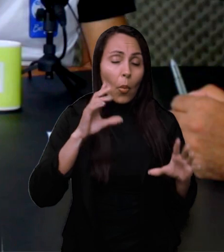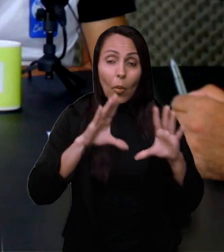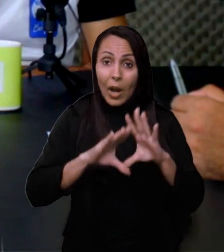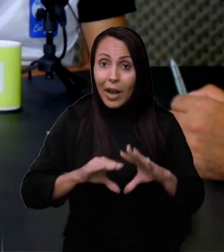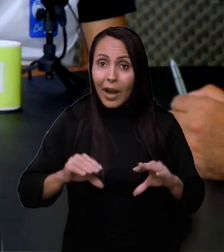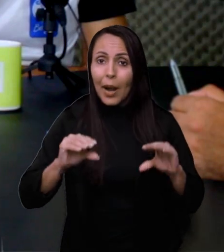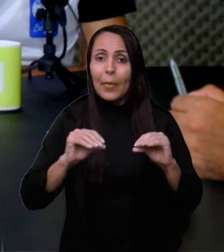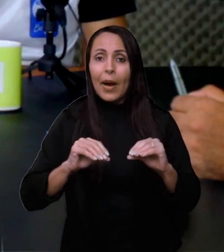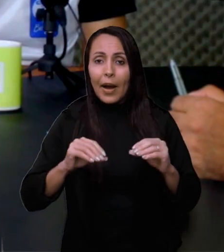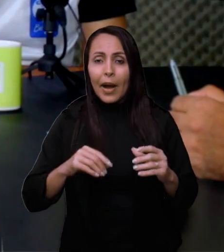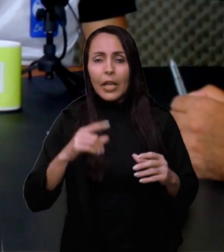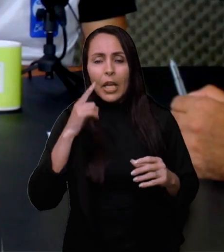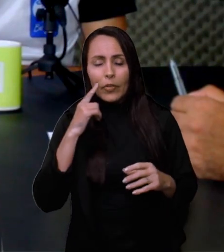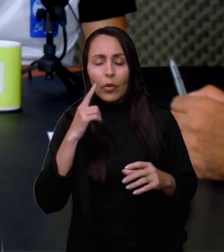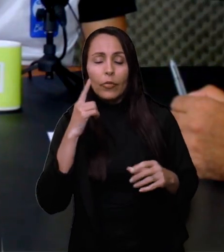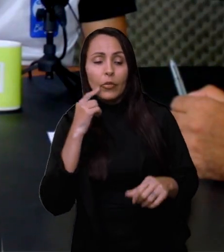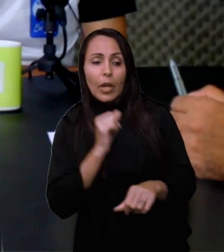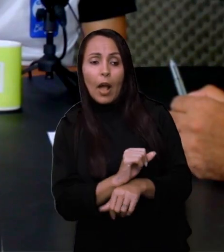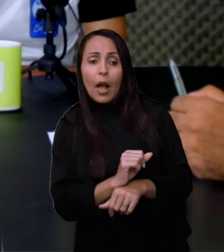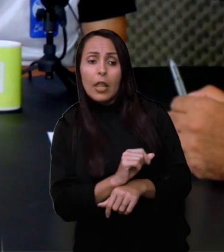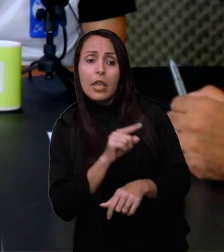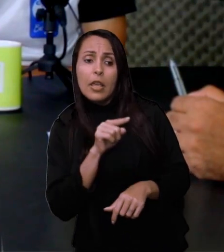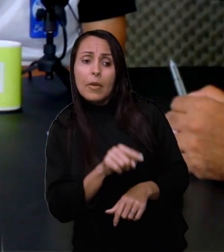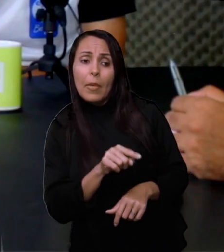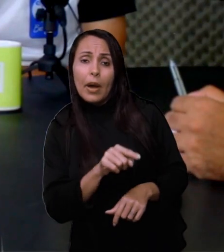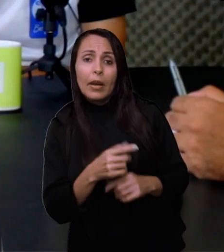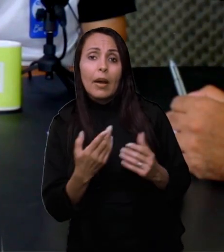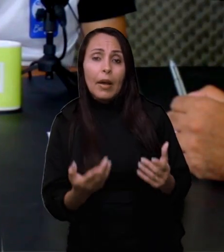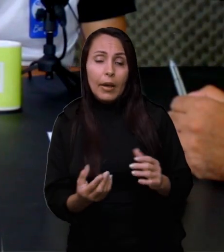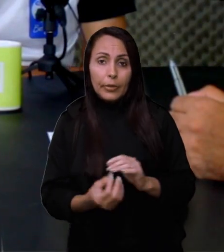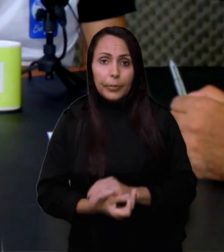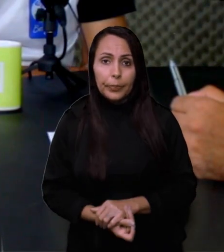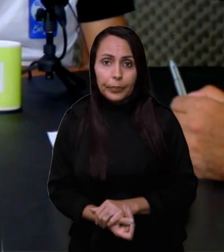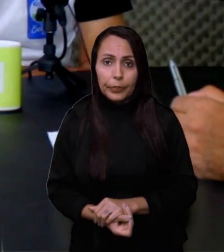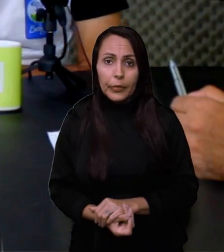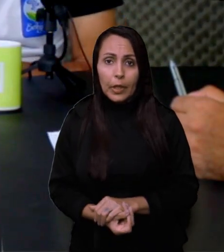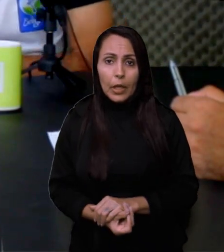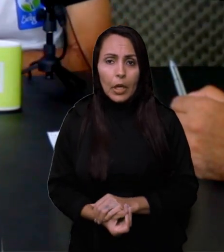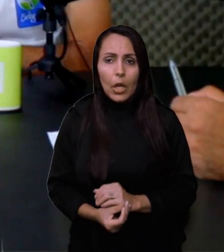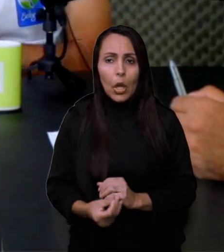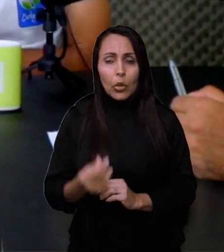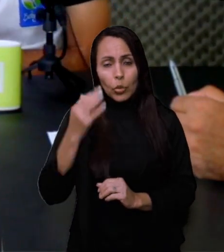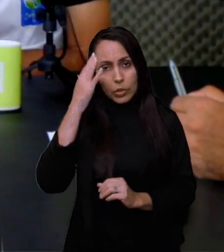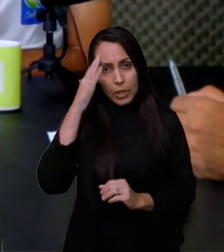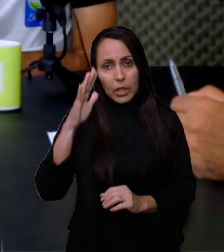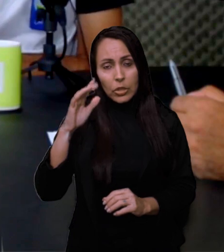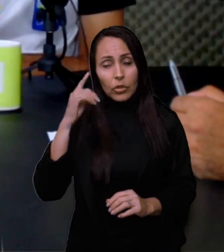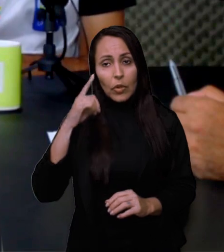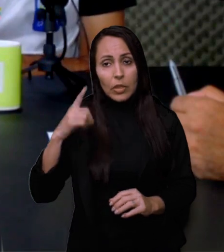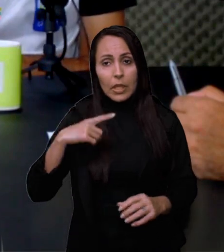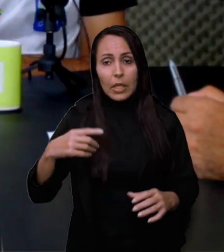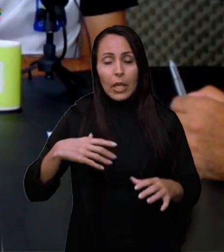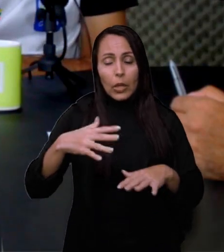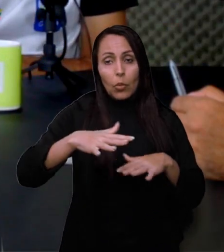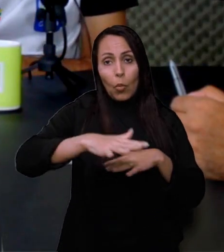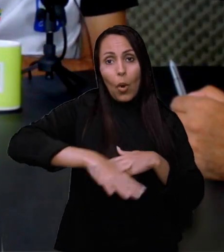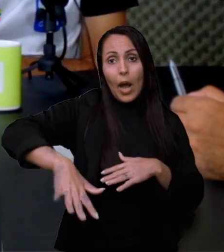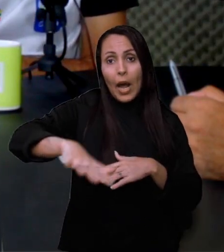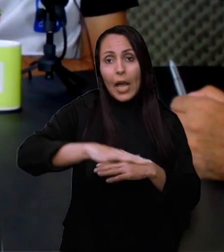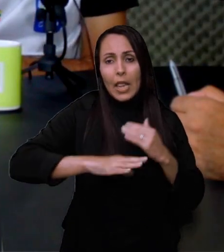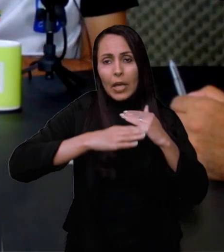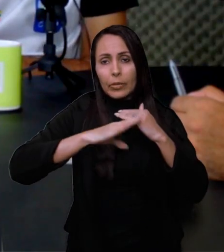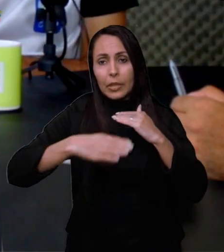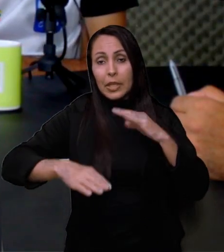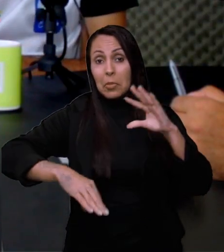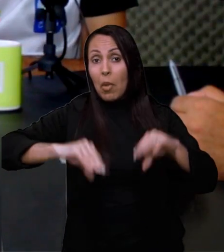ficar ali eternamente, sabe? Eu não sei se já ouviu falar, mas tem uma ilha de plástico que fica...